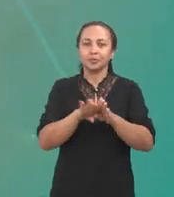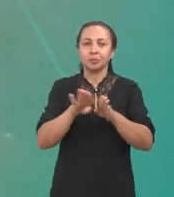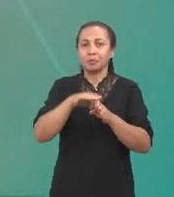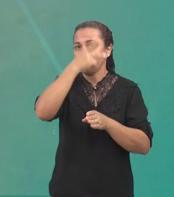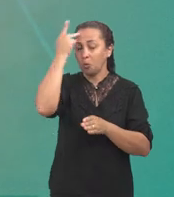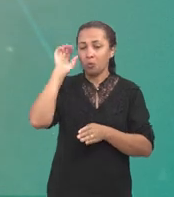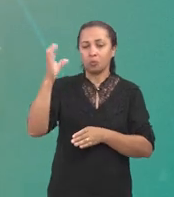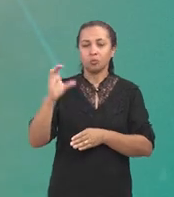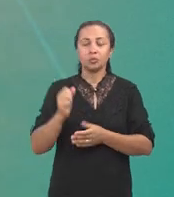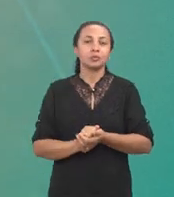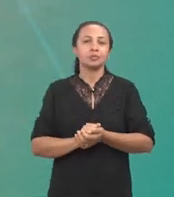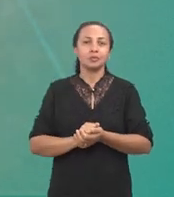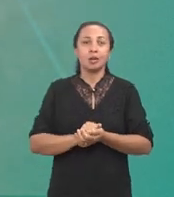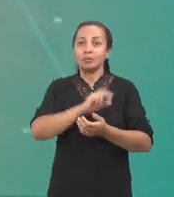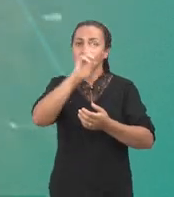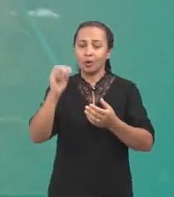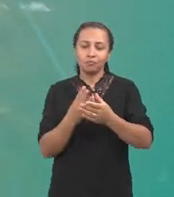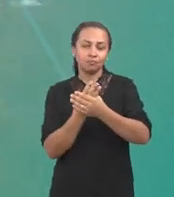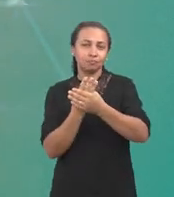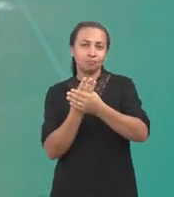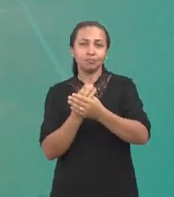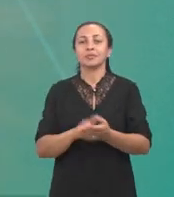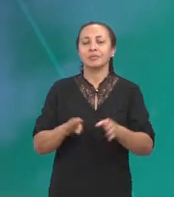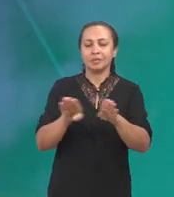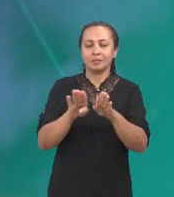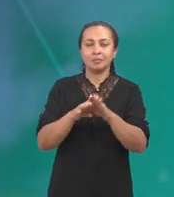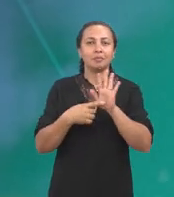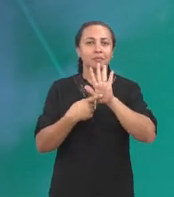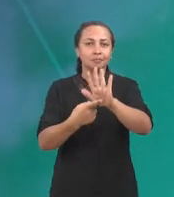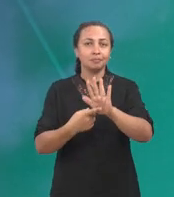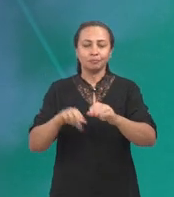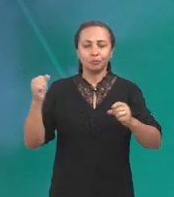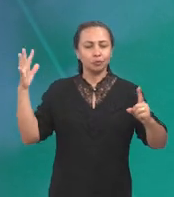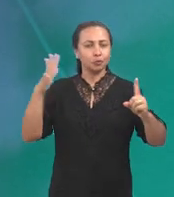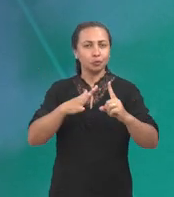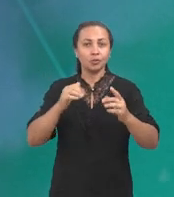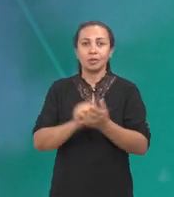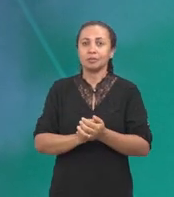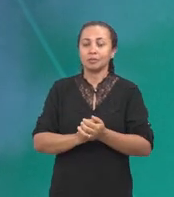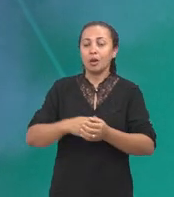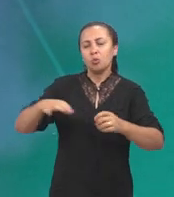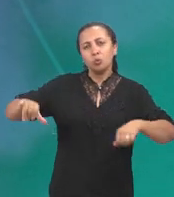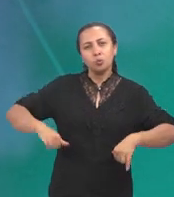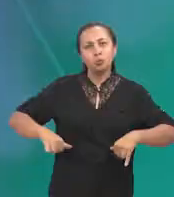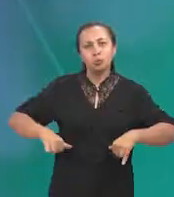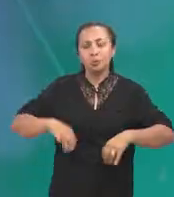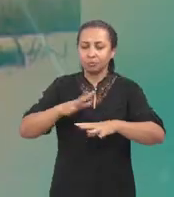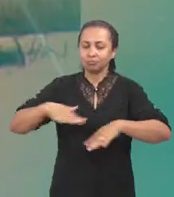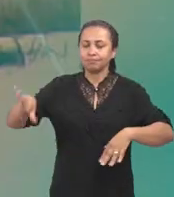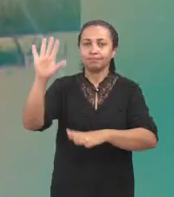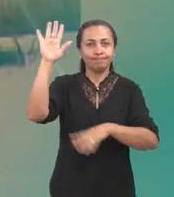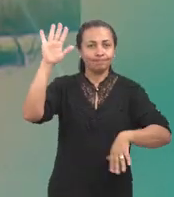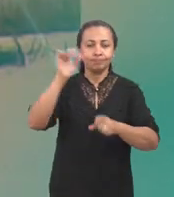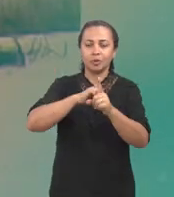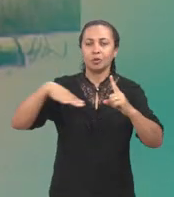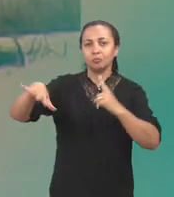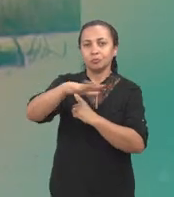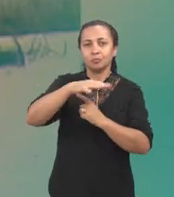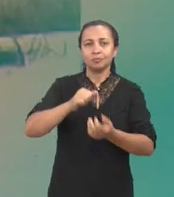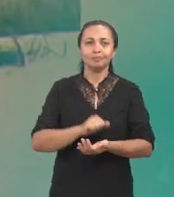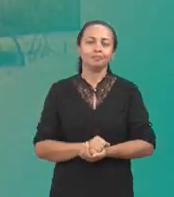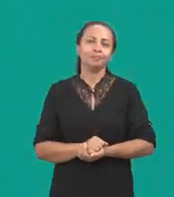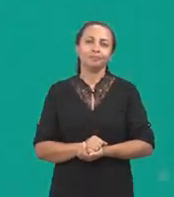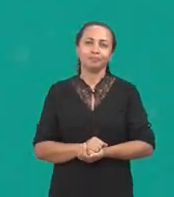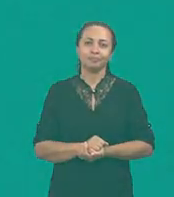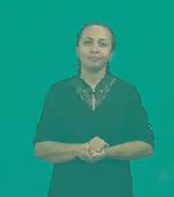ainda cientistas da Universidade Federal de Sergipe mostram os efeitos dos impactos da erosão Costeira no cenário